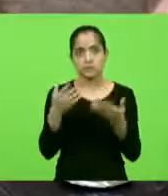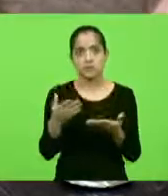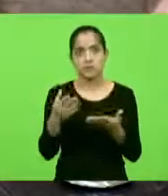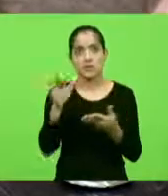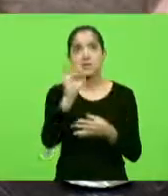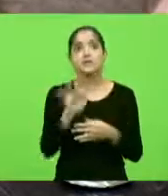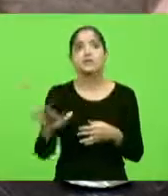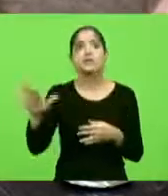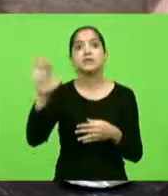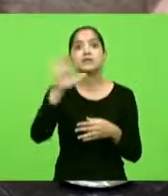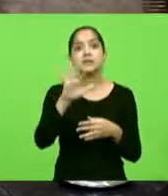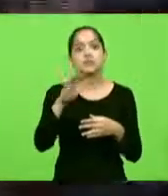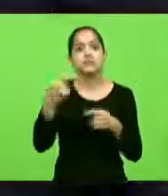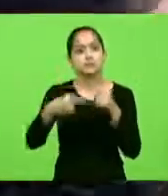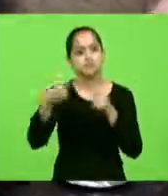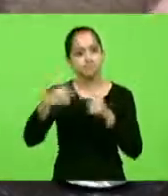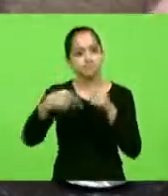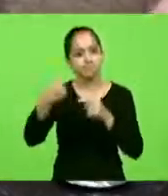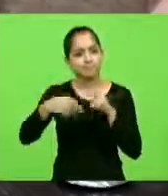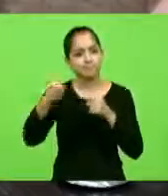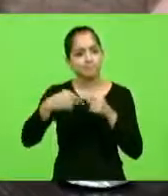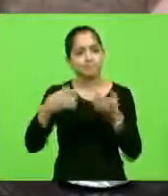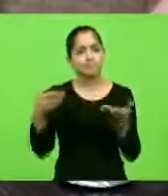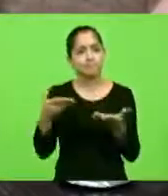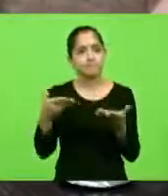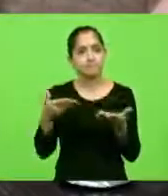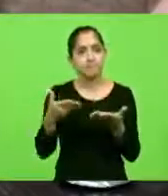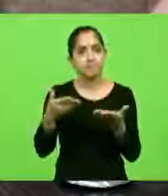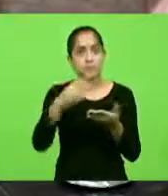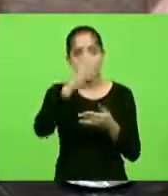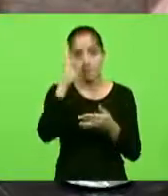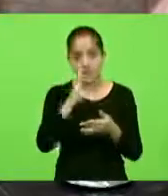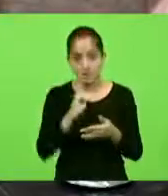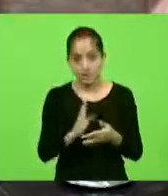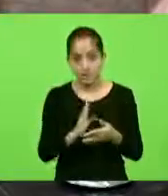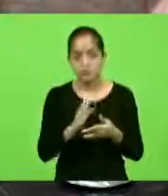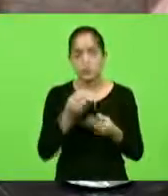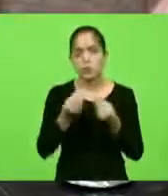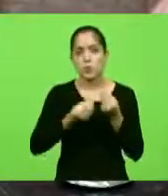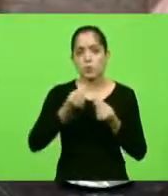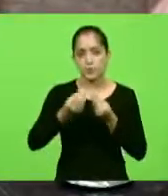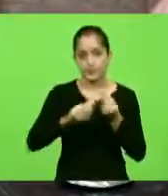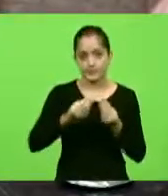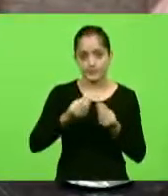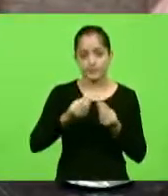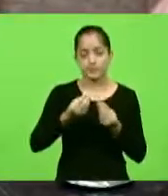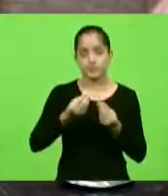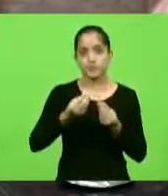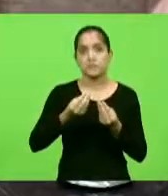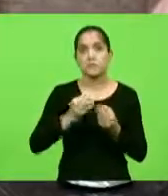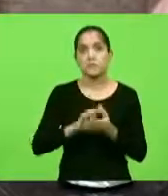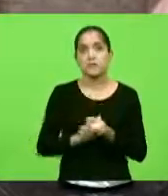que foi a parte mais falada aqui. O federalismo brasileiro hoje funciona da seguinte forma. É como se fosse um